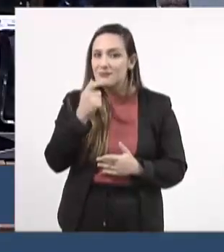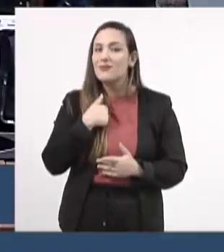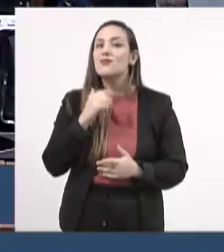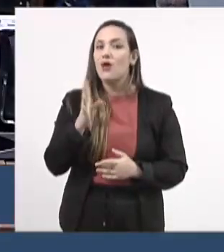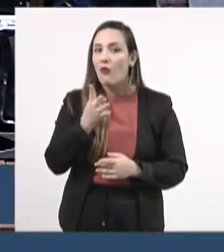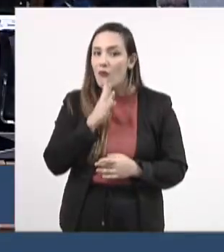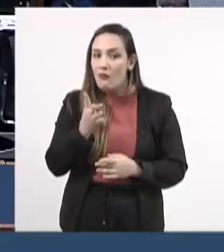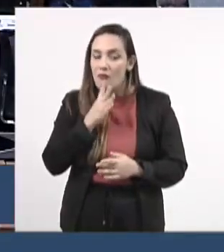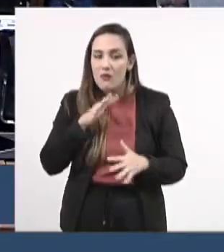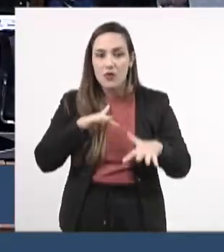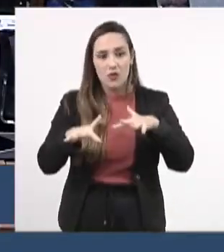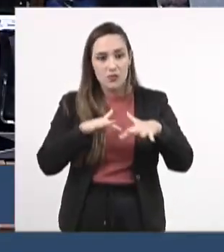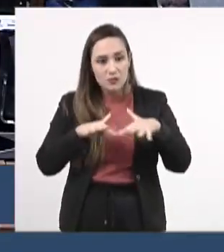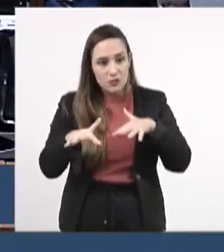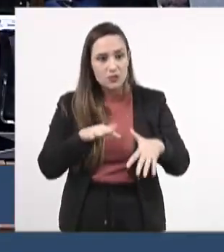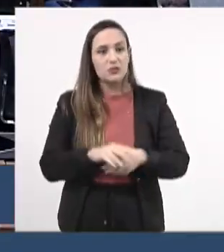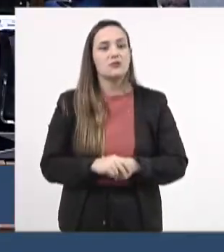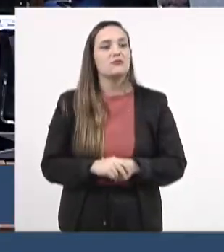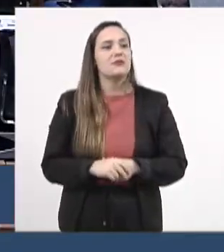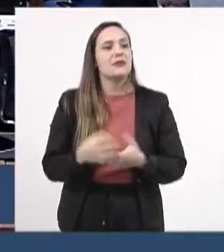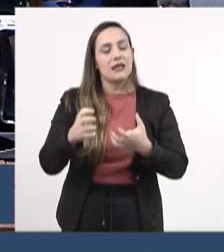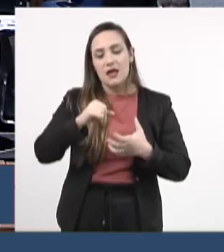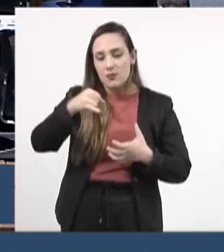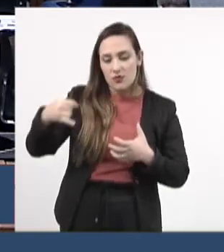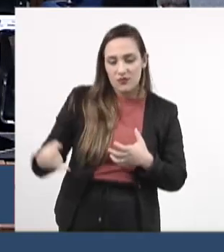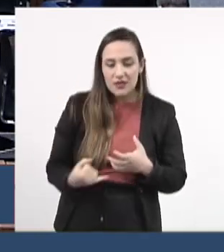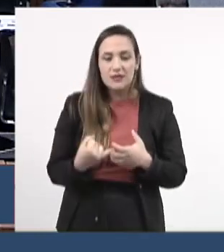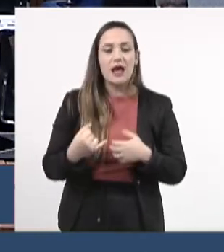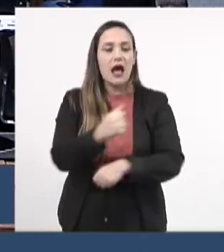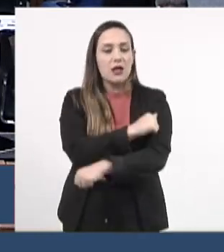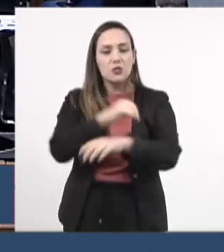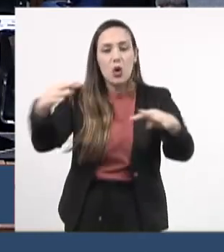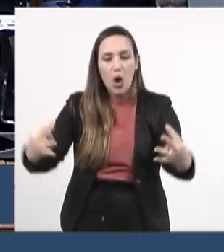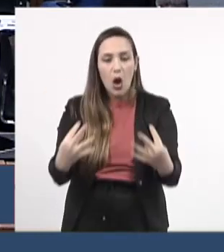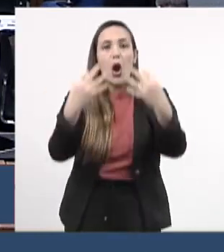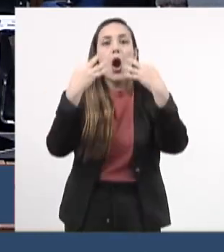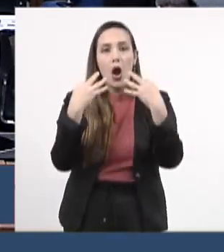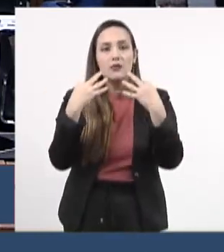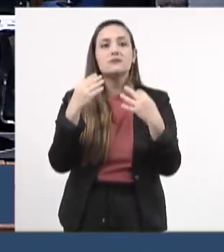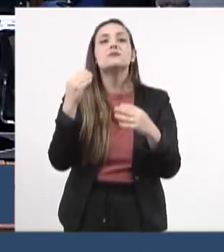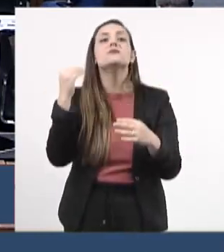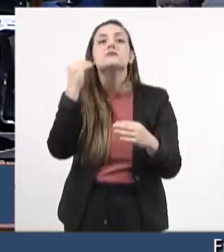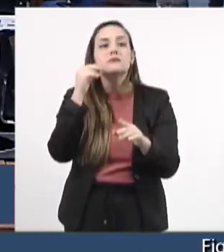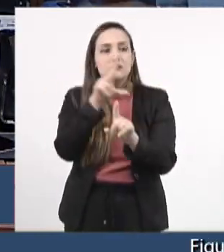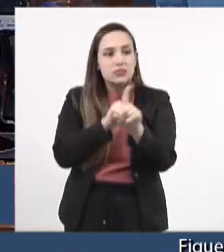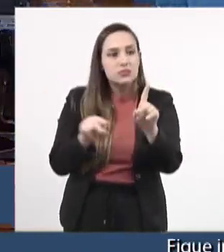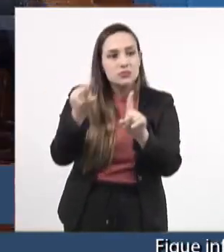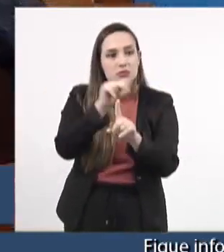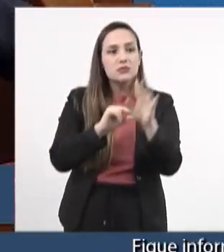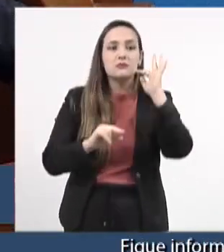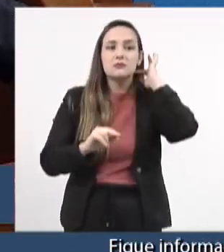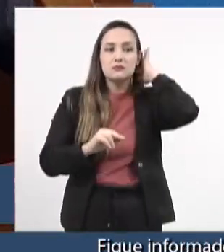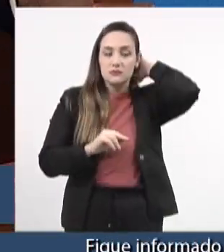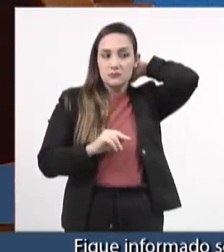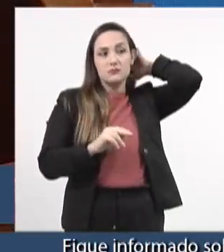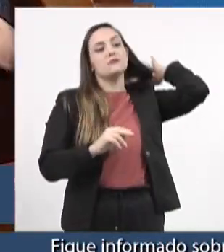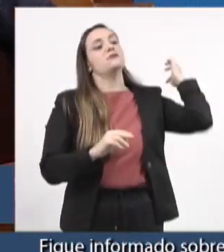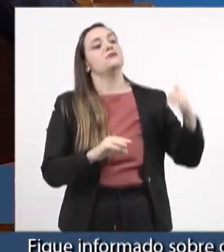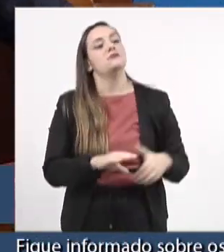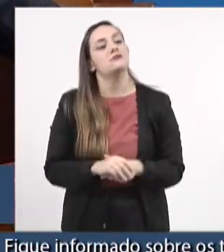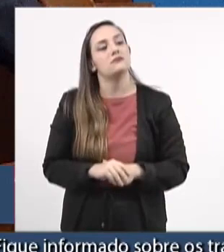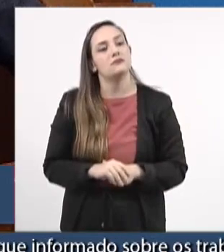esse movimento, de aproveitar da audiência cativa dos alunos para fazer doutrinação ideológica, isso